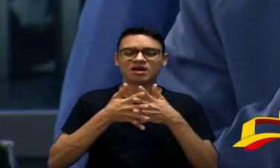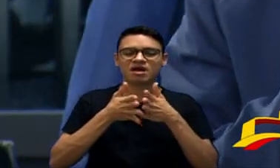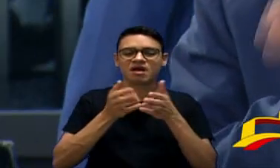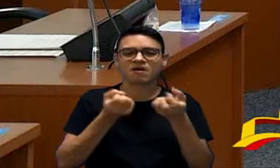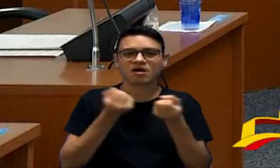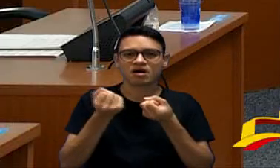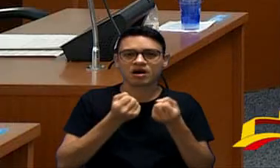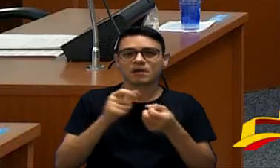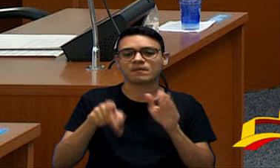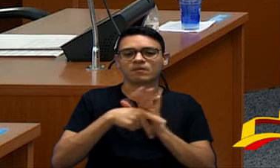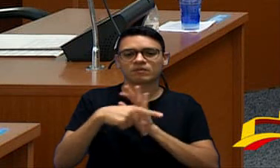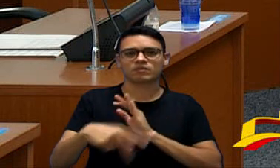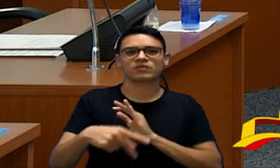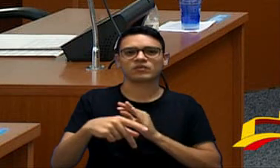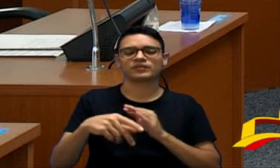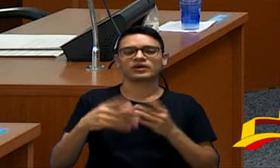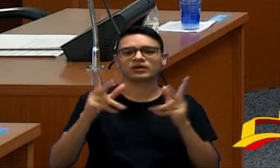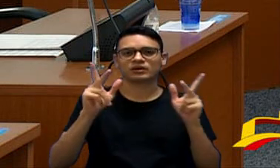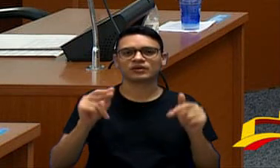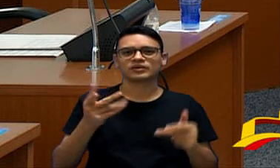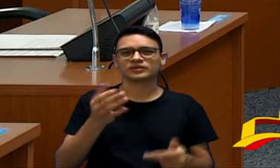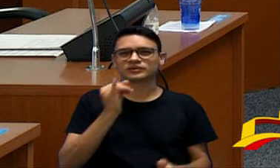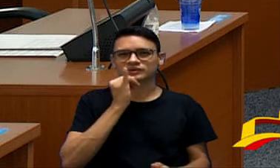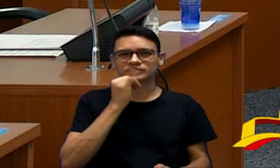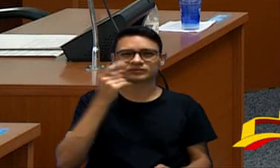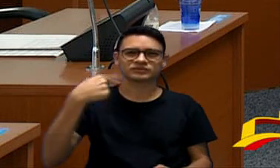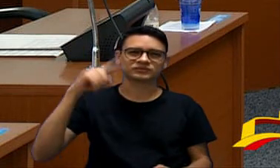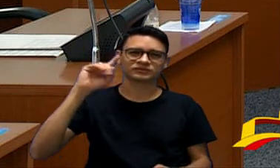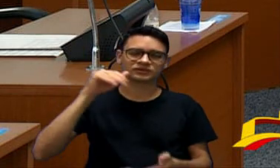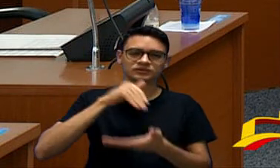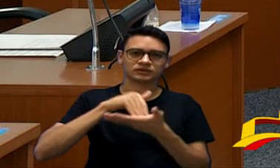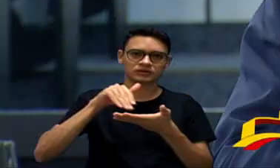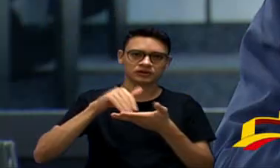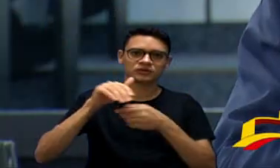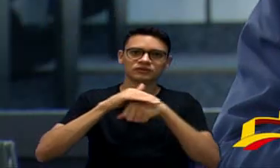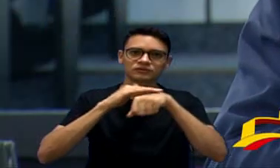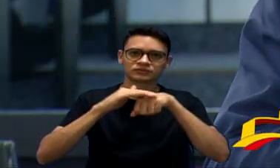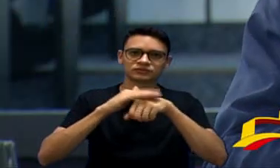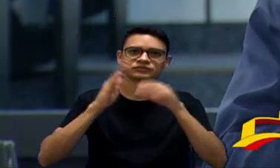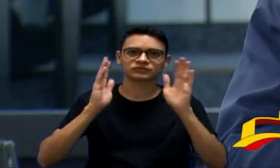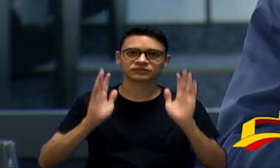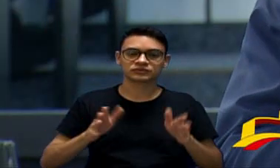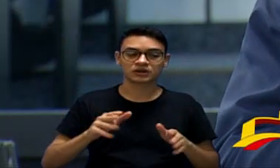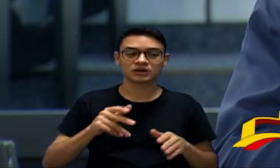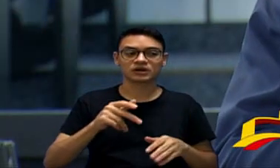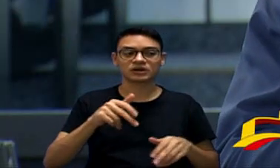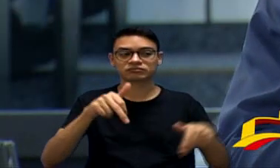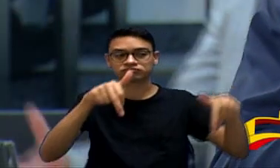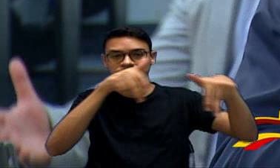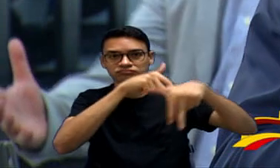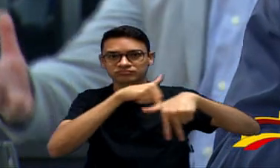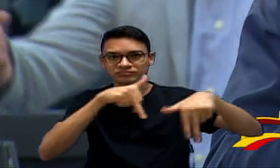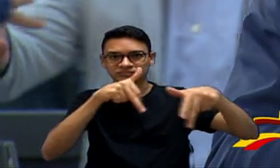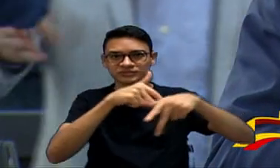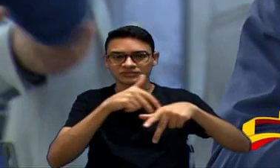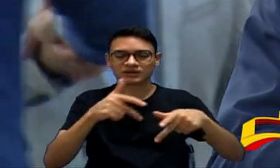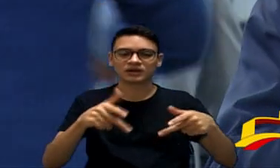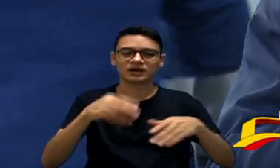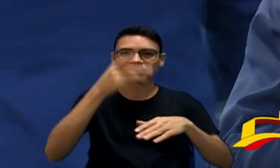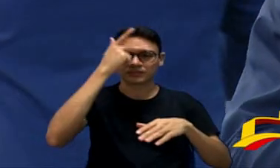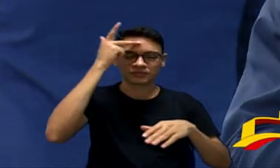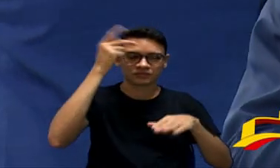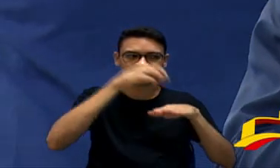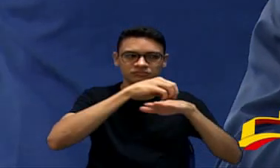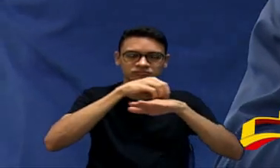carros que foi mandado aí, que estava usando para o secretário para usar aí para a população, e não conseguiu, foi negado um transporte para a